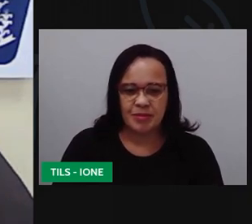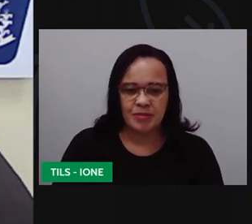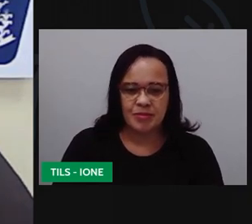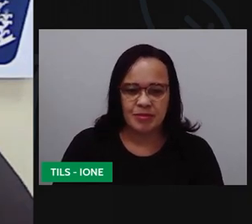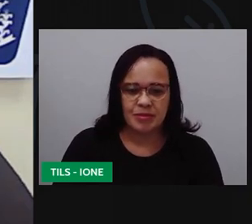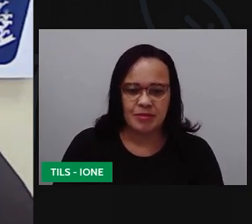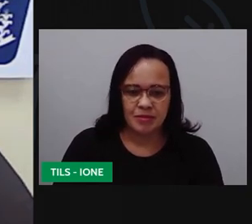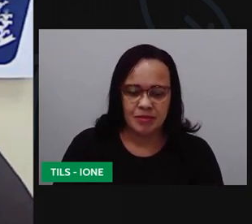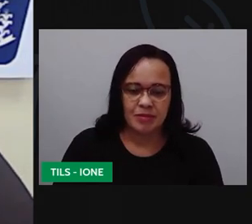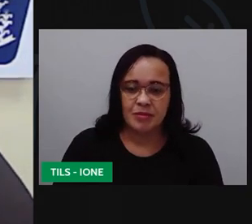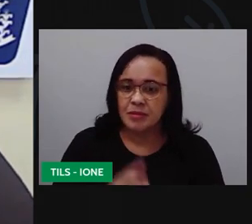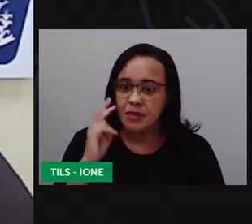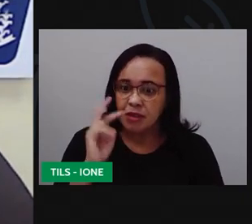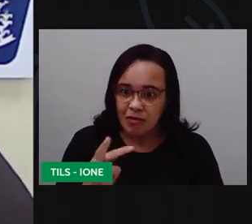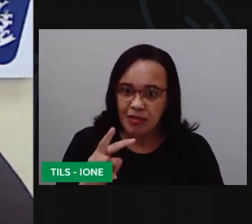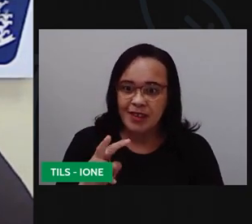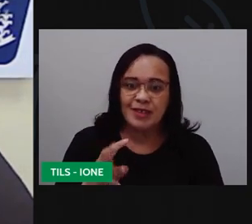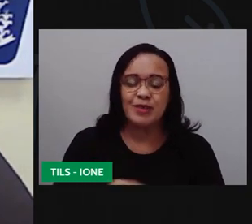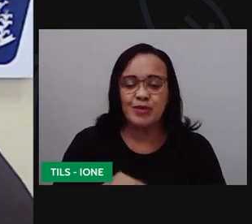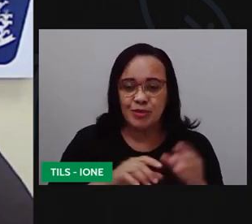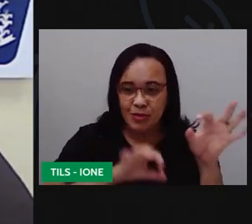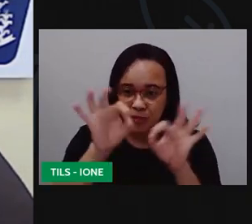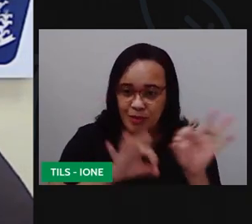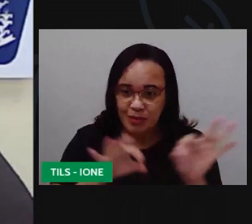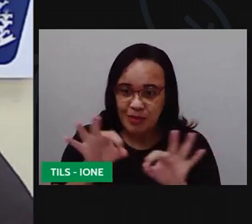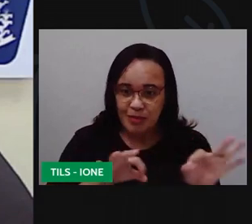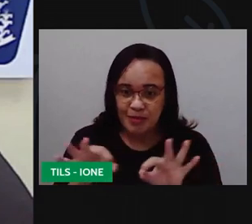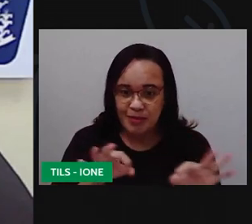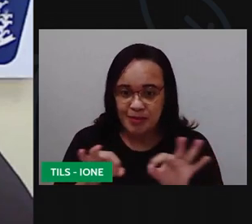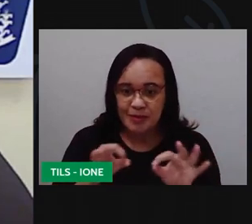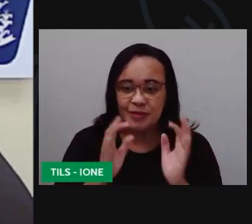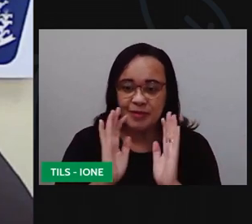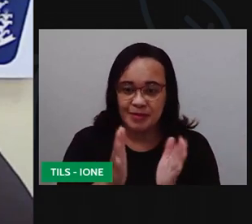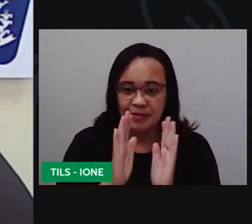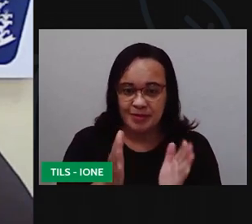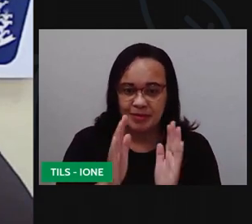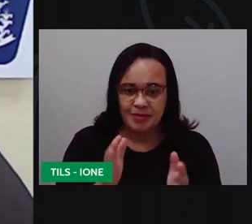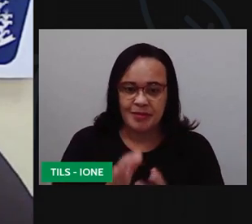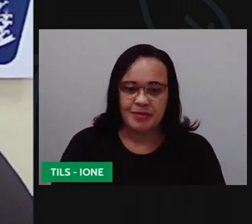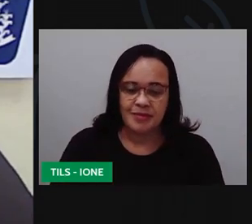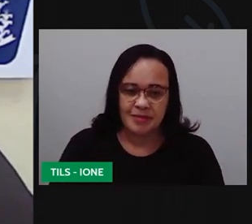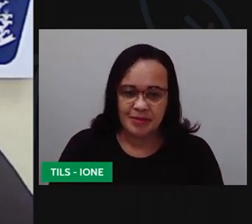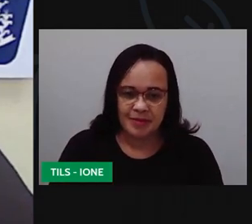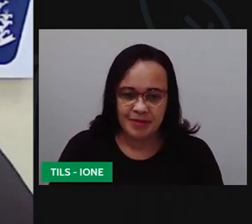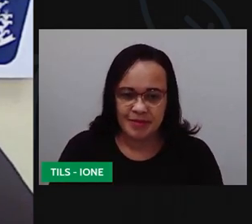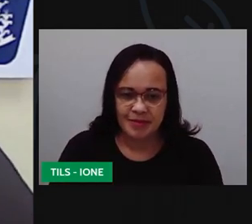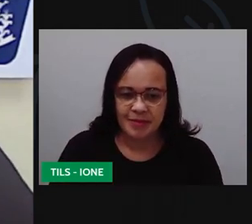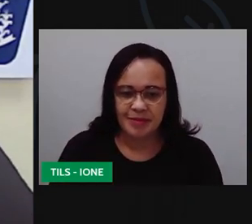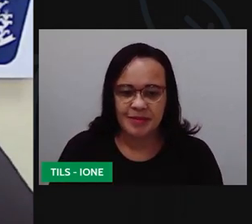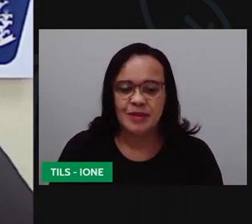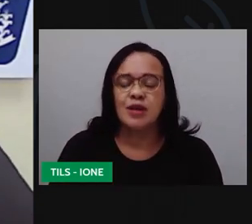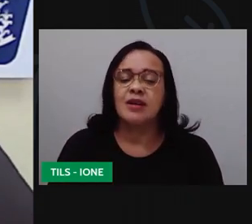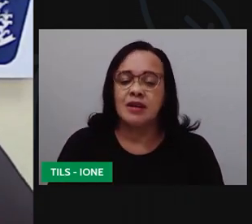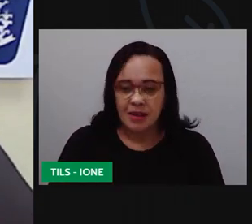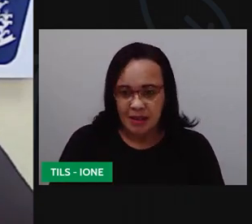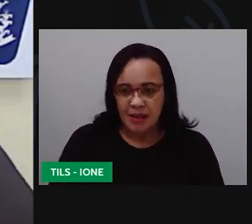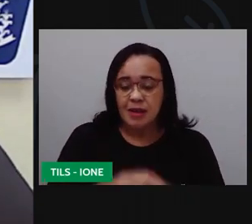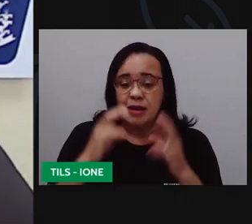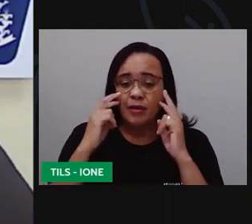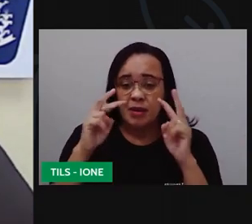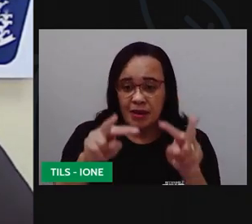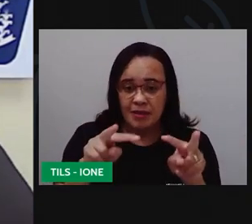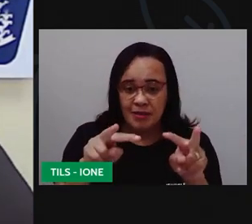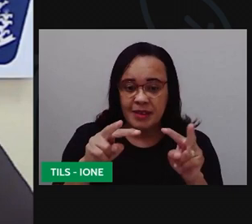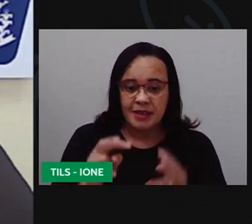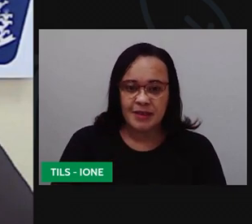Pronto. Olha que enorme agora. Deixa a Pro posicionar para... deixa eu ver para mim. É, vou botar para mim, que é para não ficar próximo